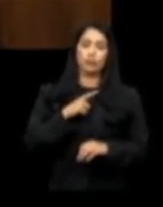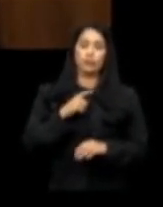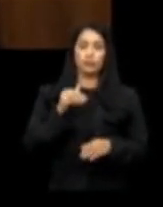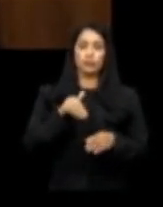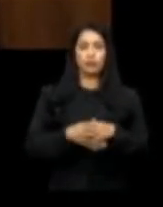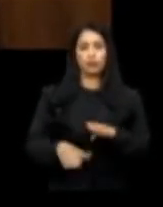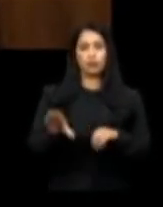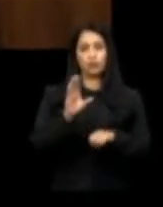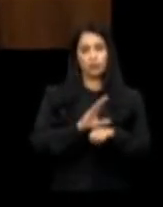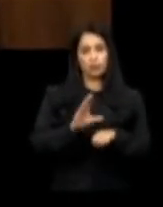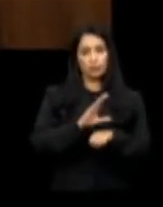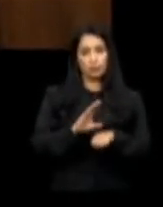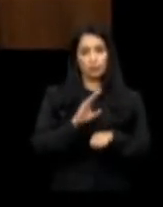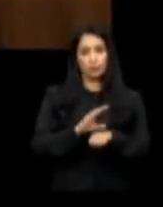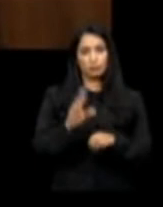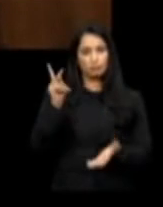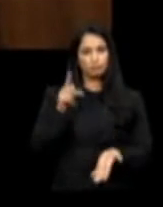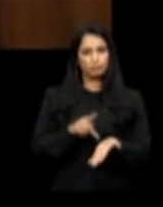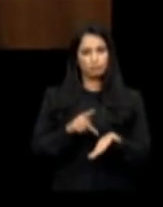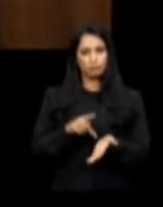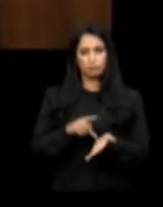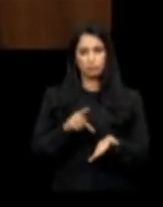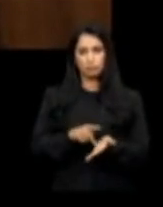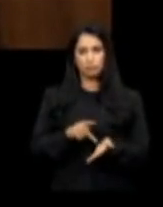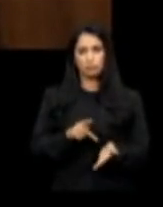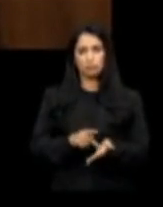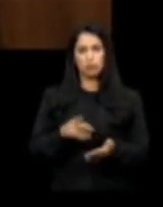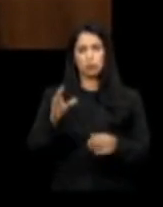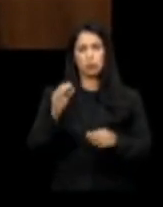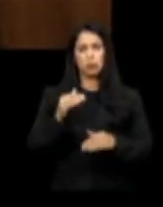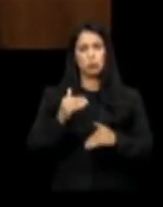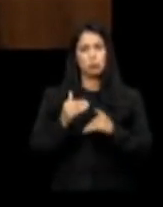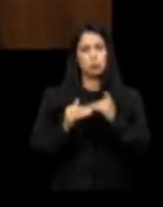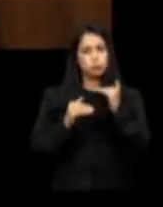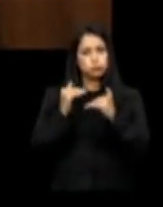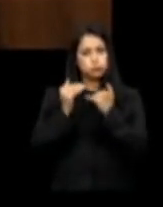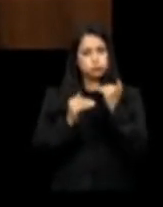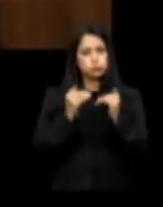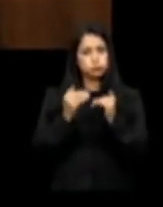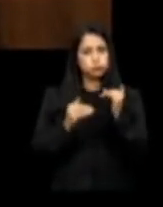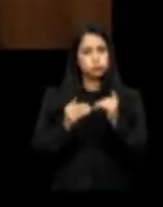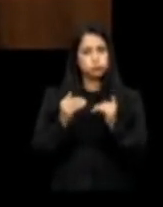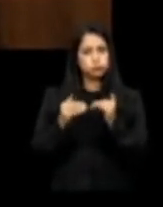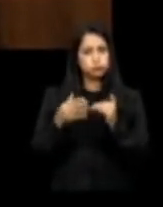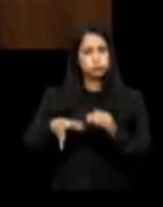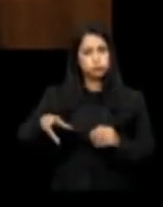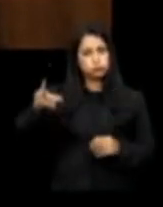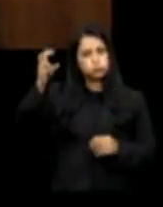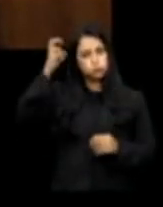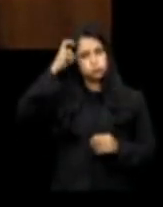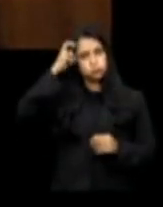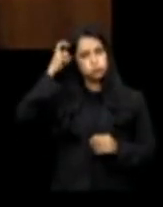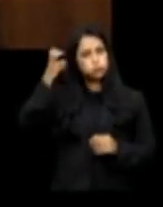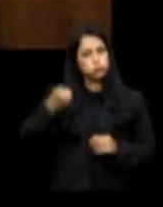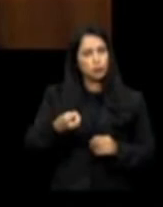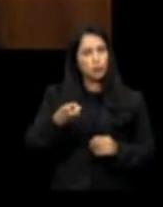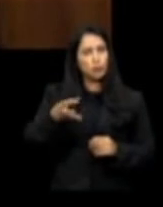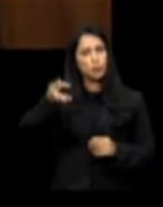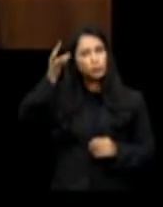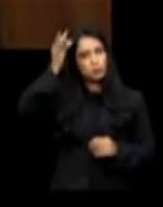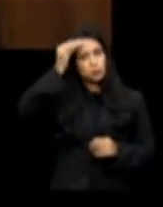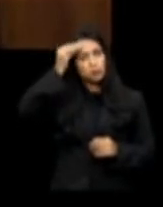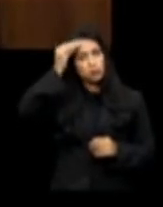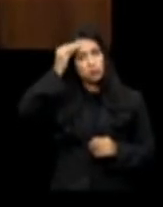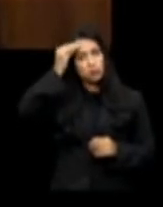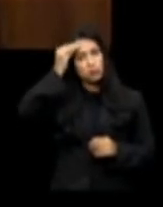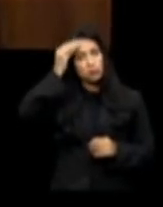proto-constitucional, uma vez que estabelecem verdadeiros blocos de construção intelectual para a interpretação